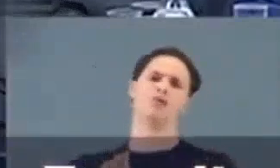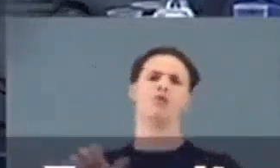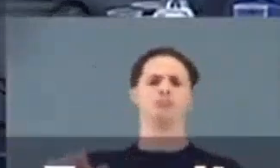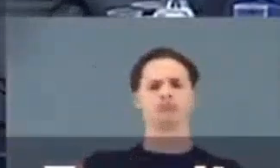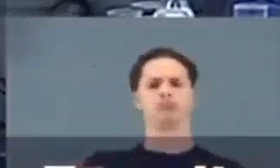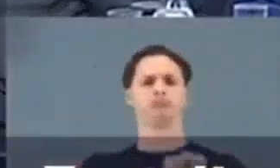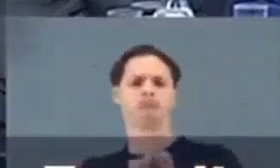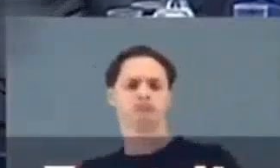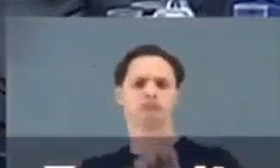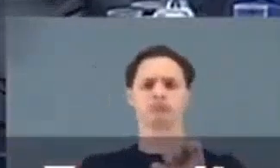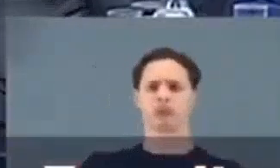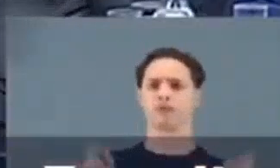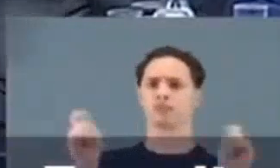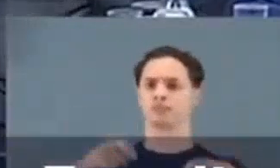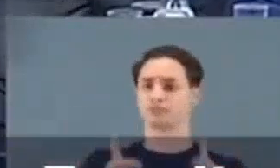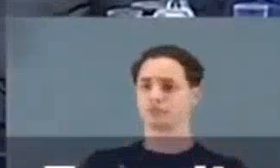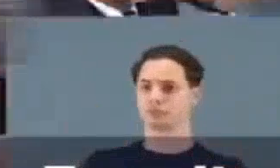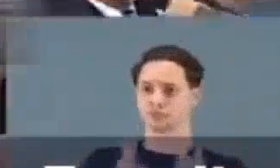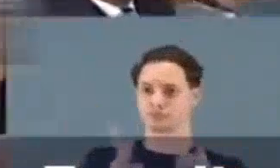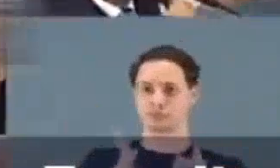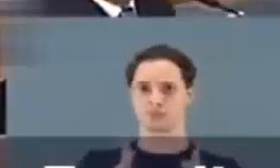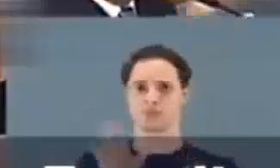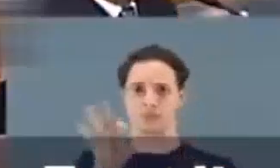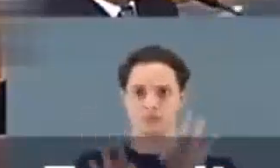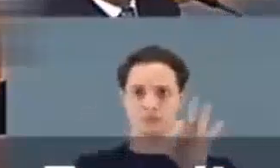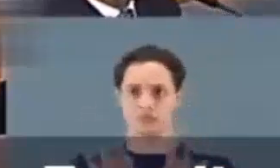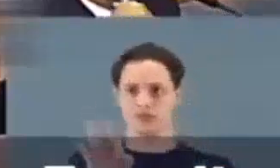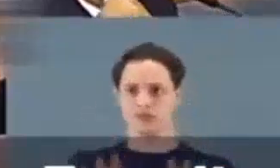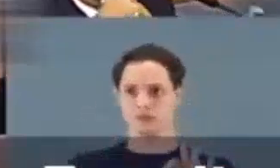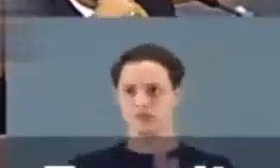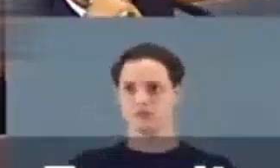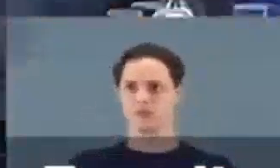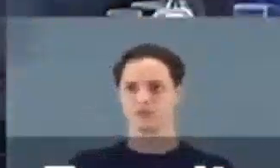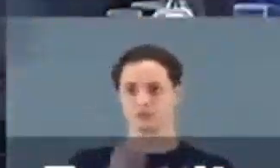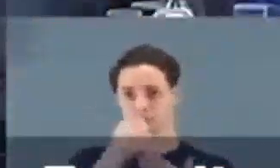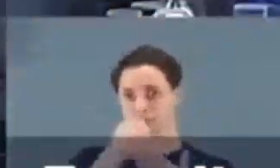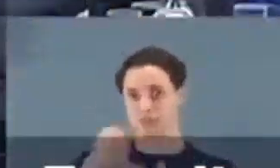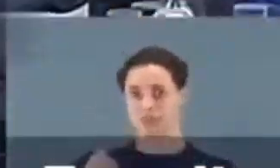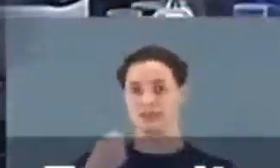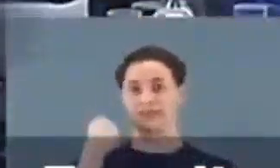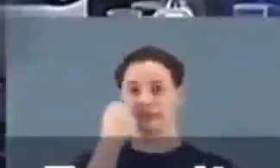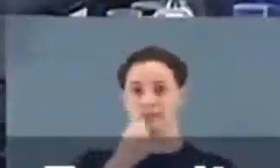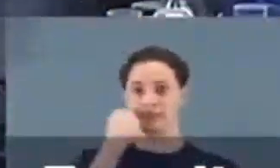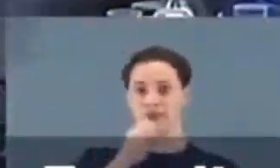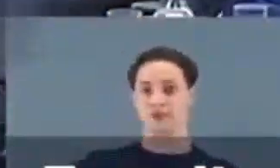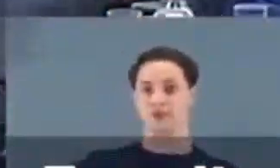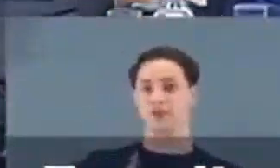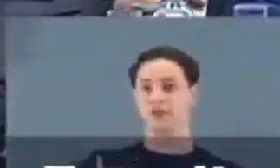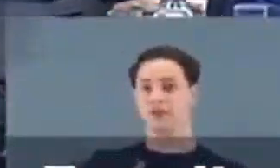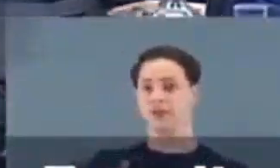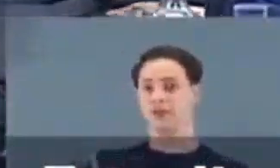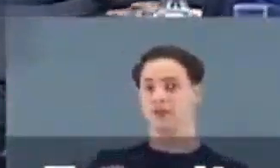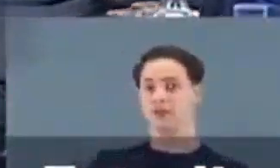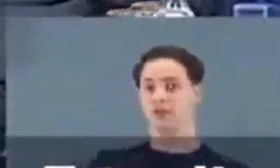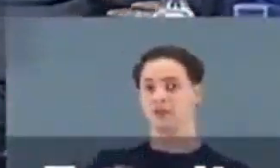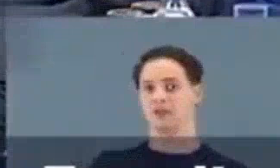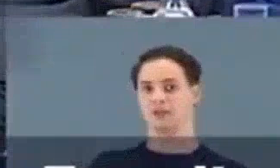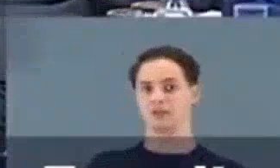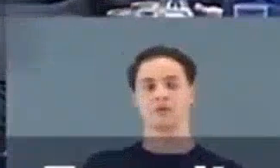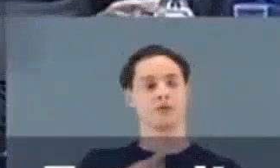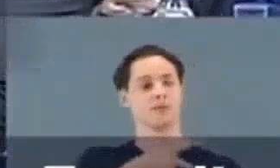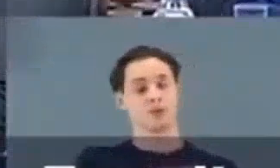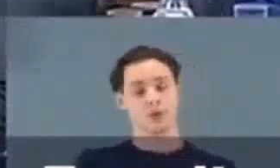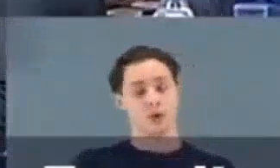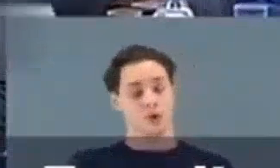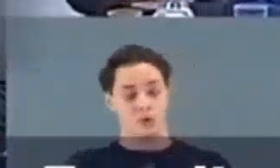gente possa caminhar aqui em bom tempo. Presidente, com a palavra, a senadora Elisiane Gama. Presidente,